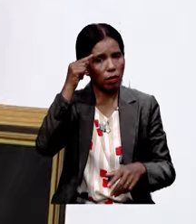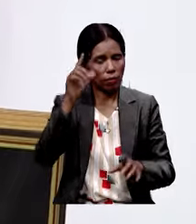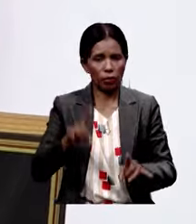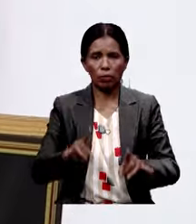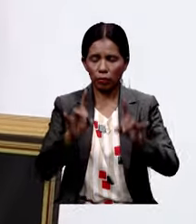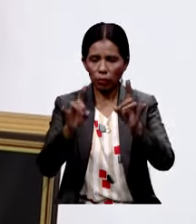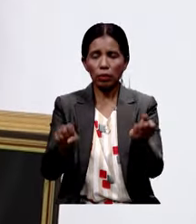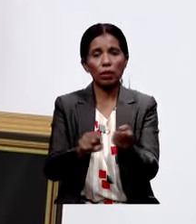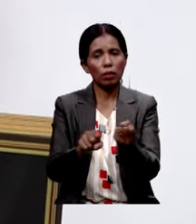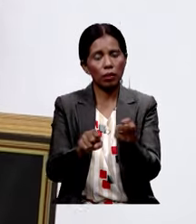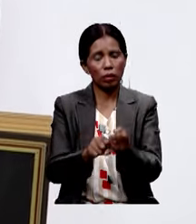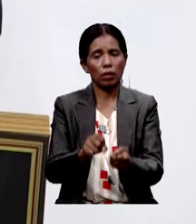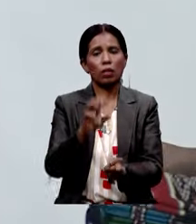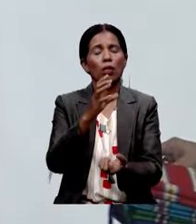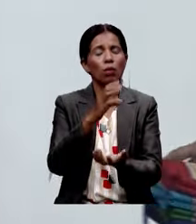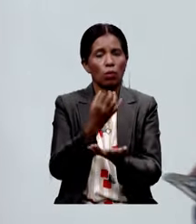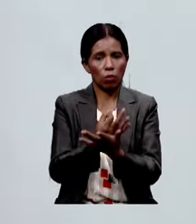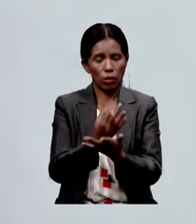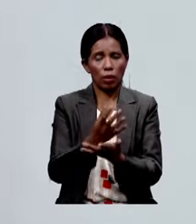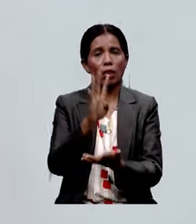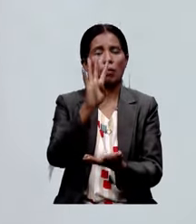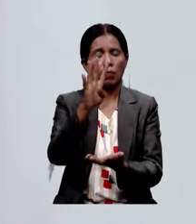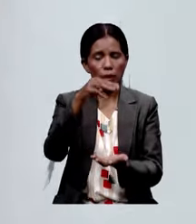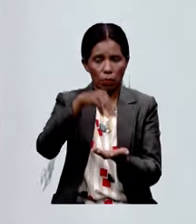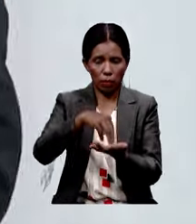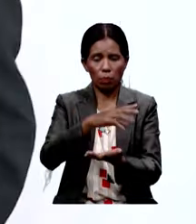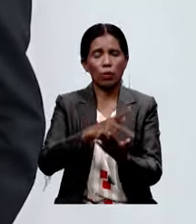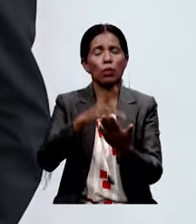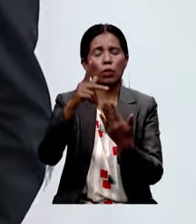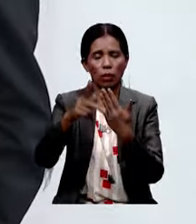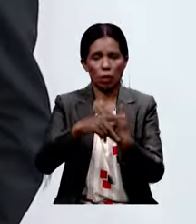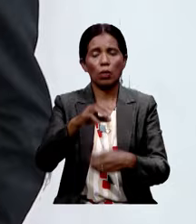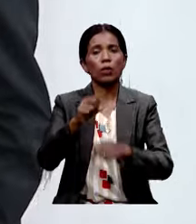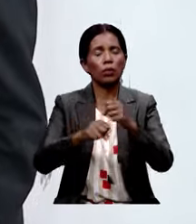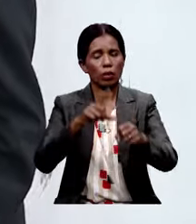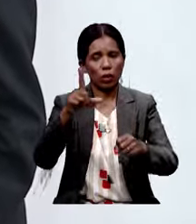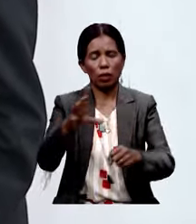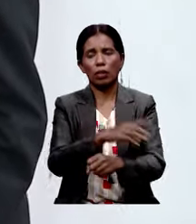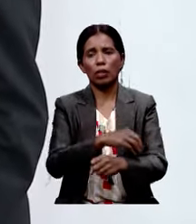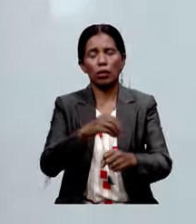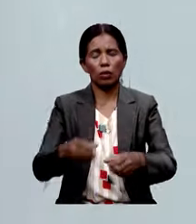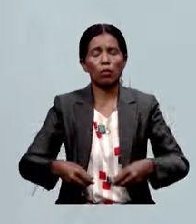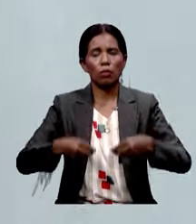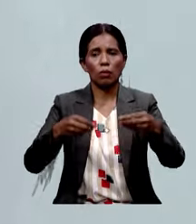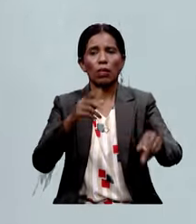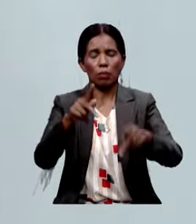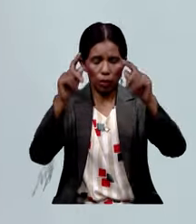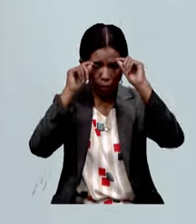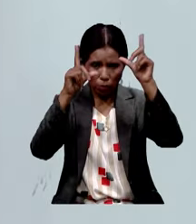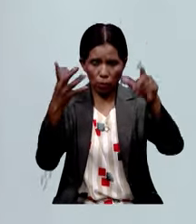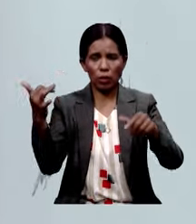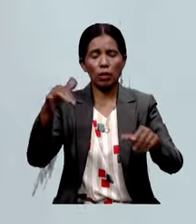mos apoio ona tokon hat ba programa social no reintegração adicional o de maximiza beneficiário timoruan